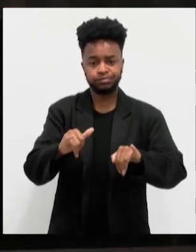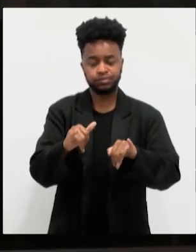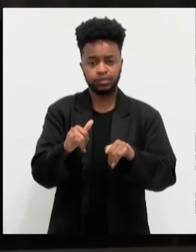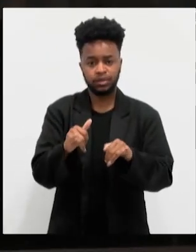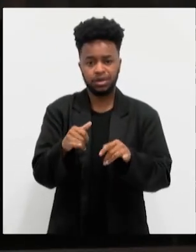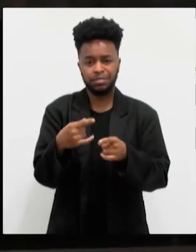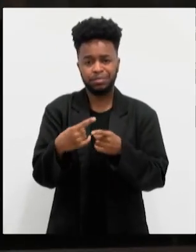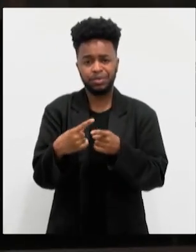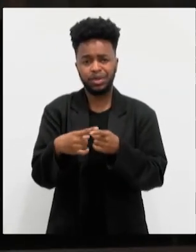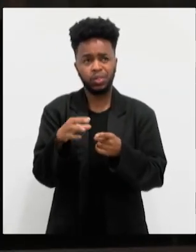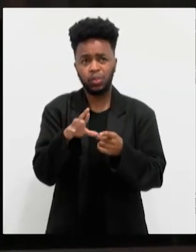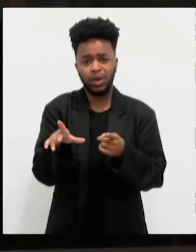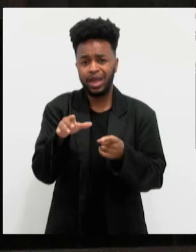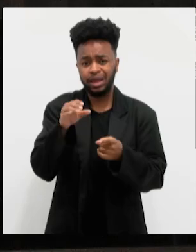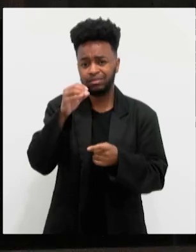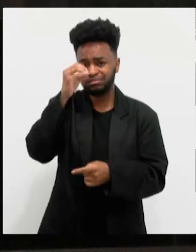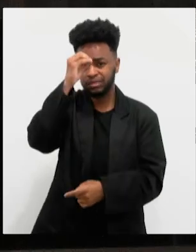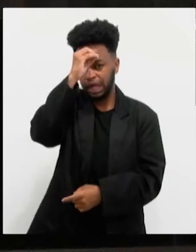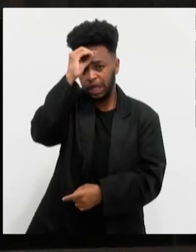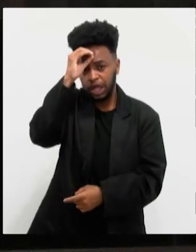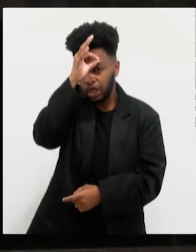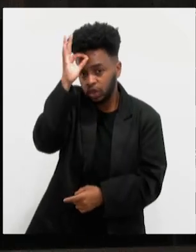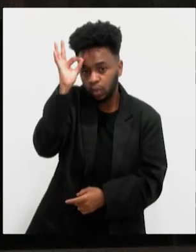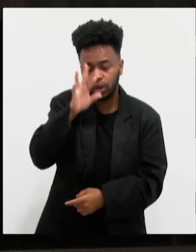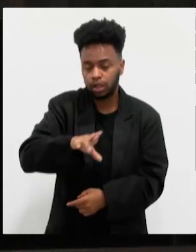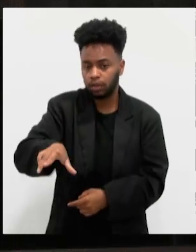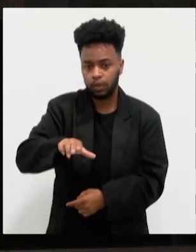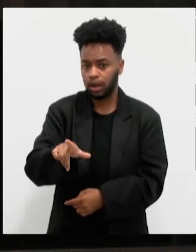não é nem ignorância, isto é